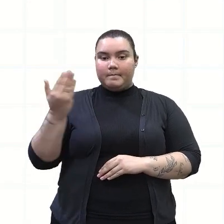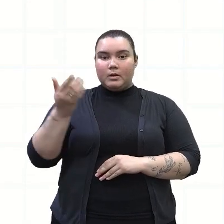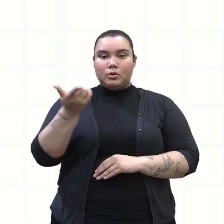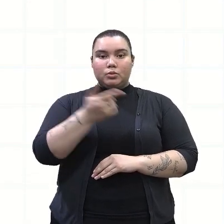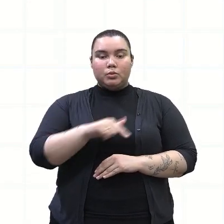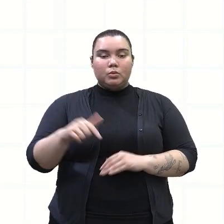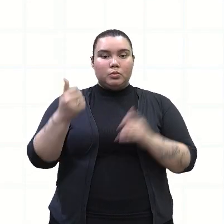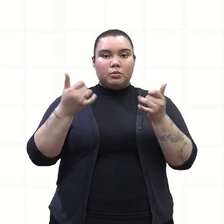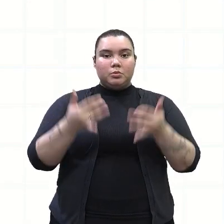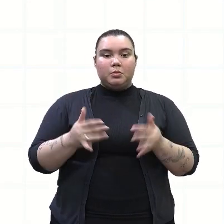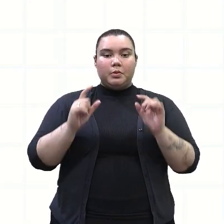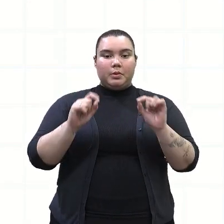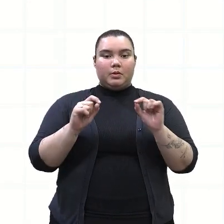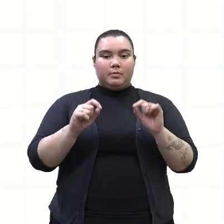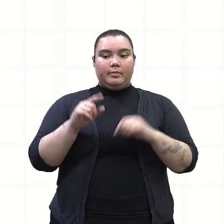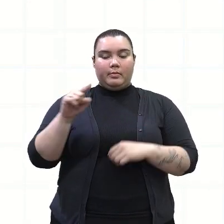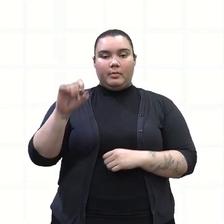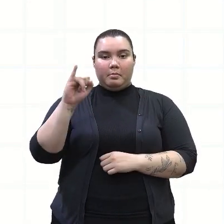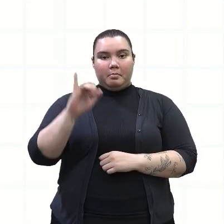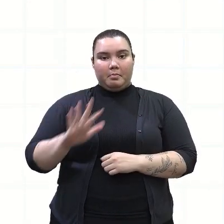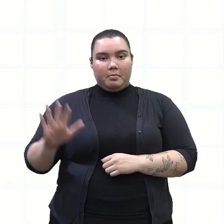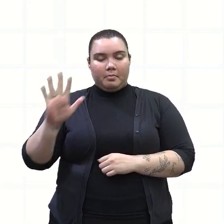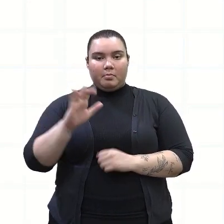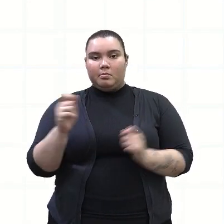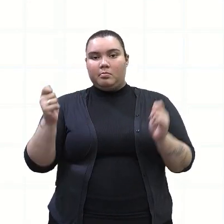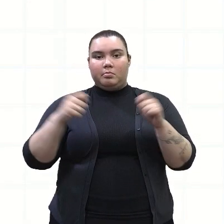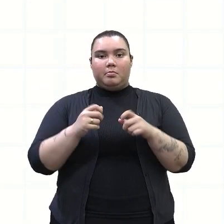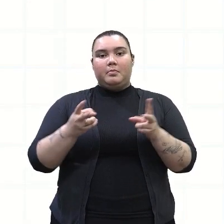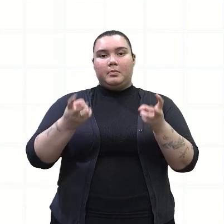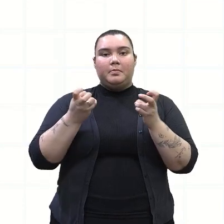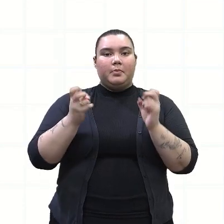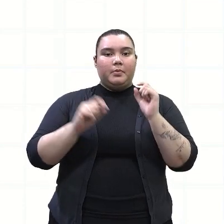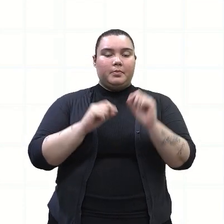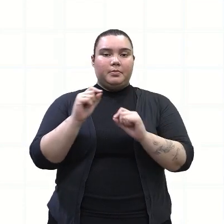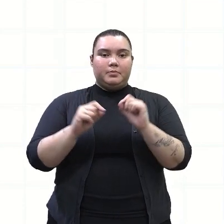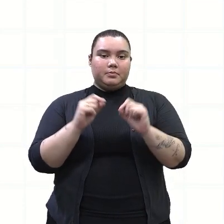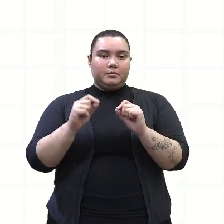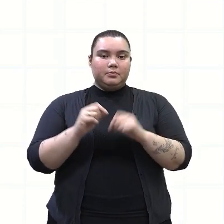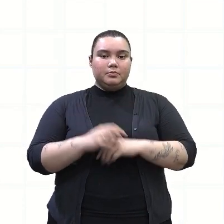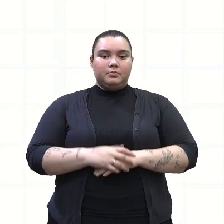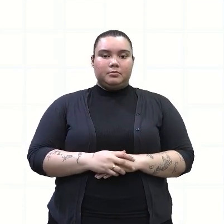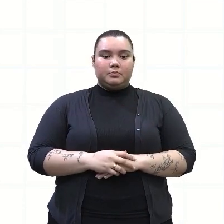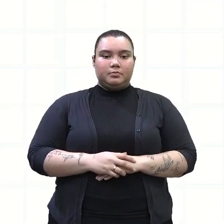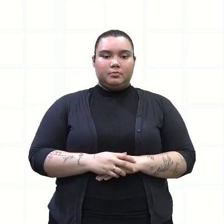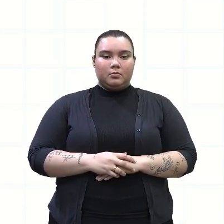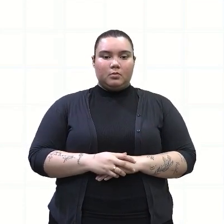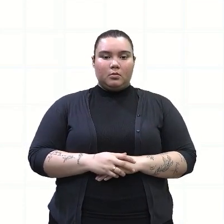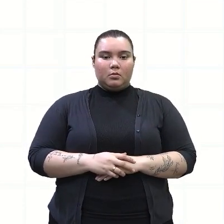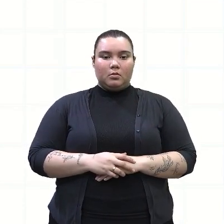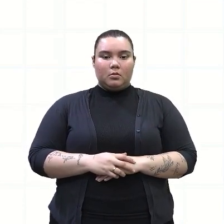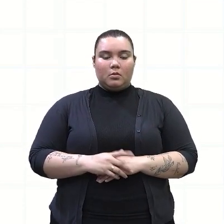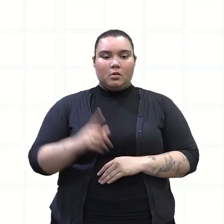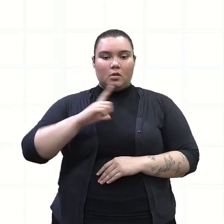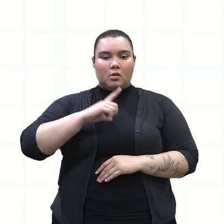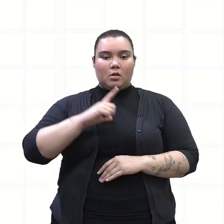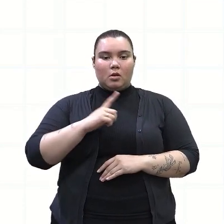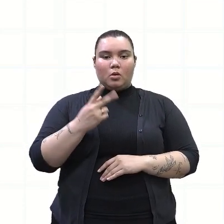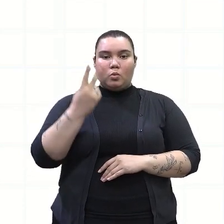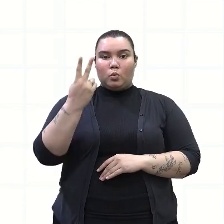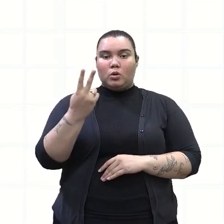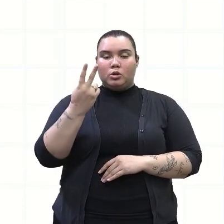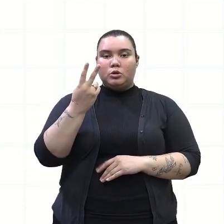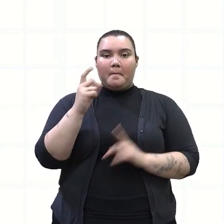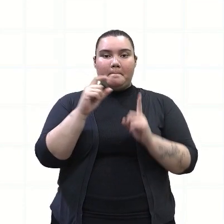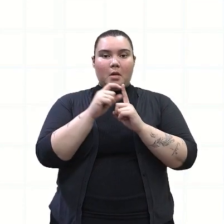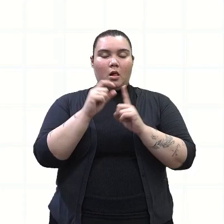Novamente, people, nesta imagem, vocês podem observar aqui, ó, que tem duas palavras aqui